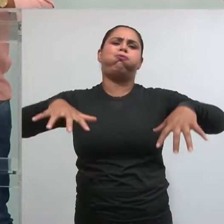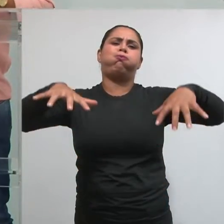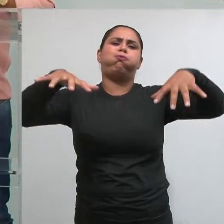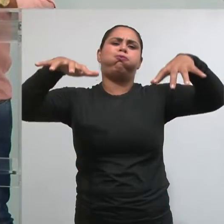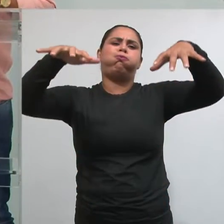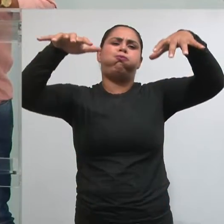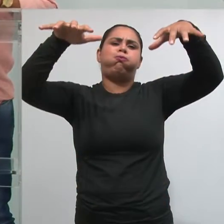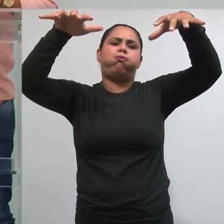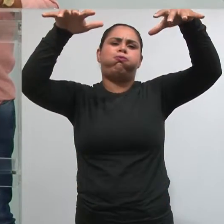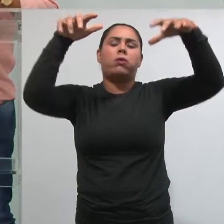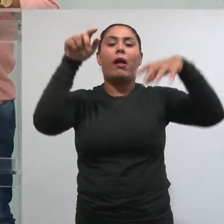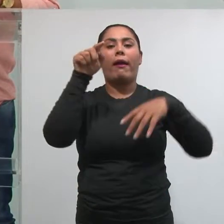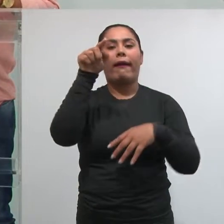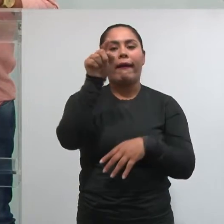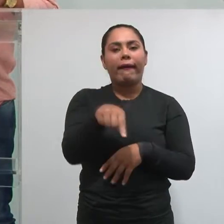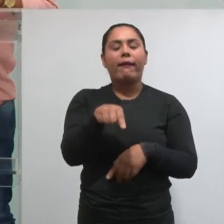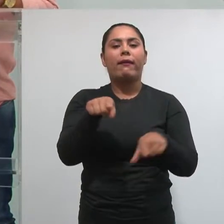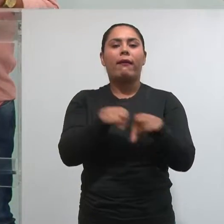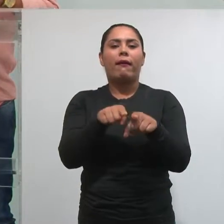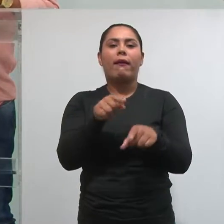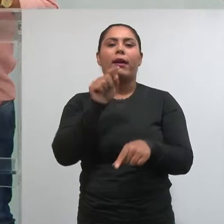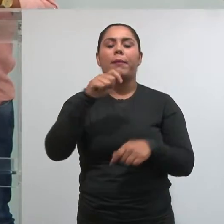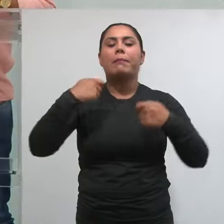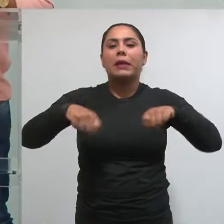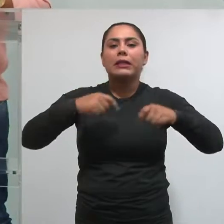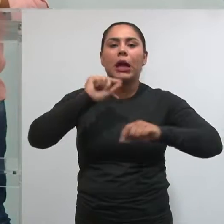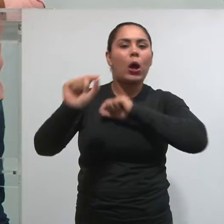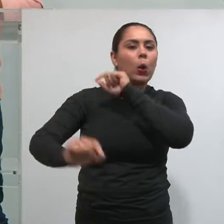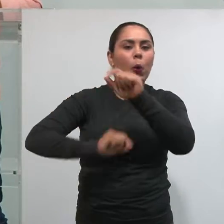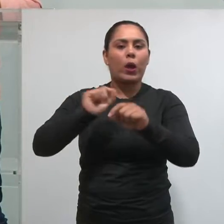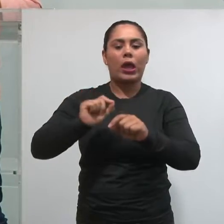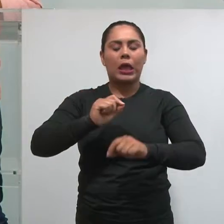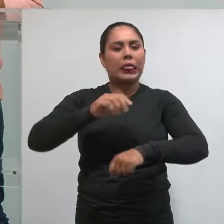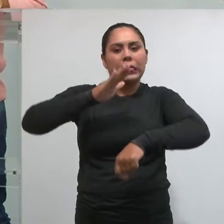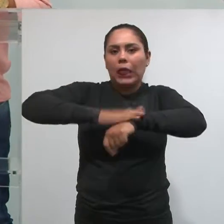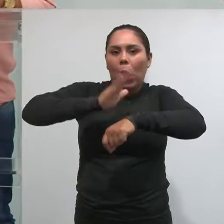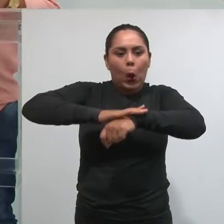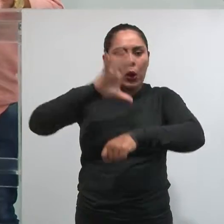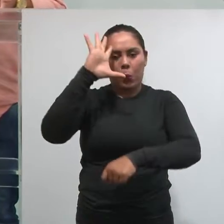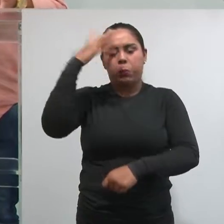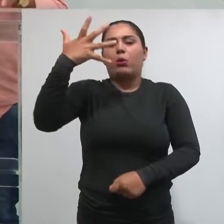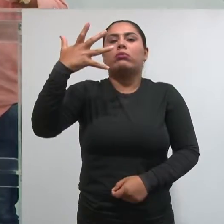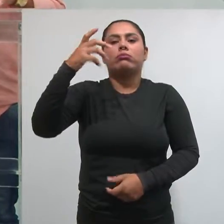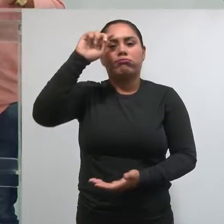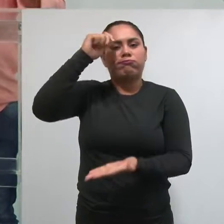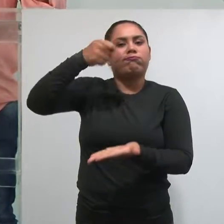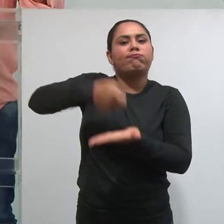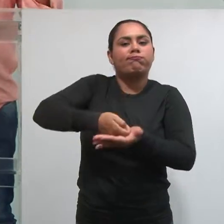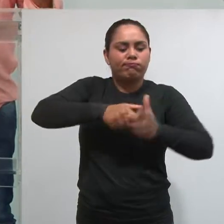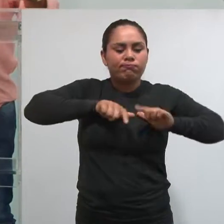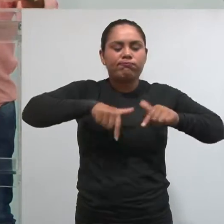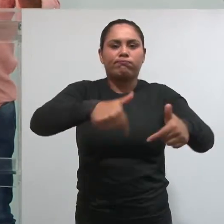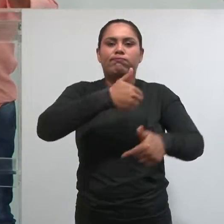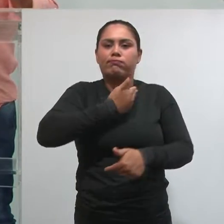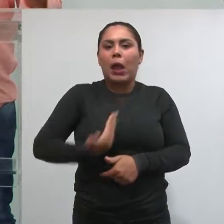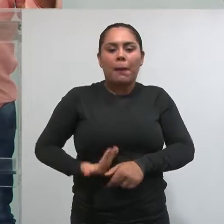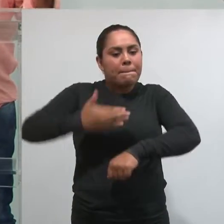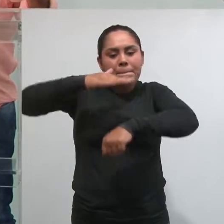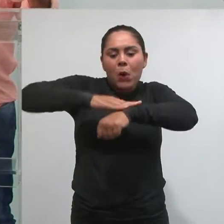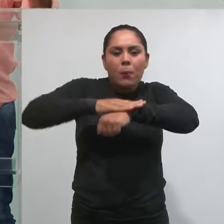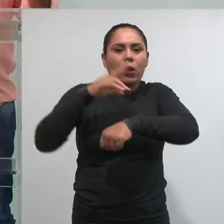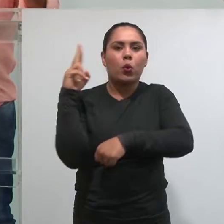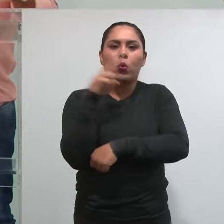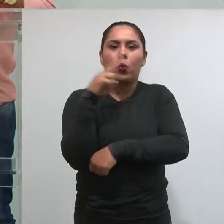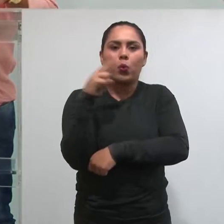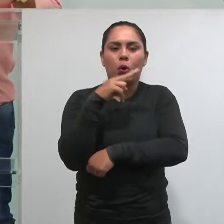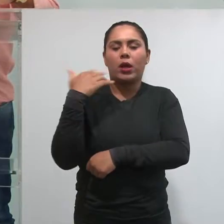excepcional onde ela requer uma ação governamental para a solução de um problema que é daquele momento, daquela